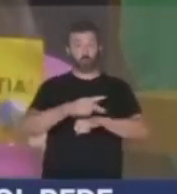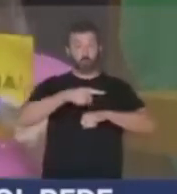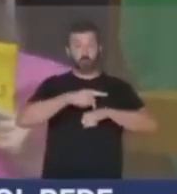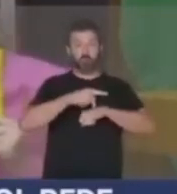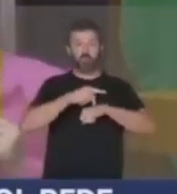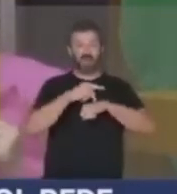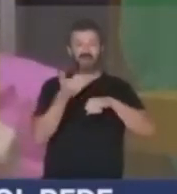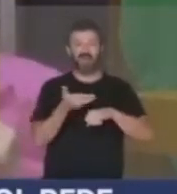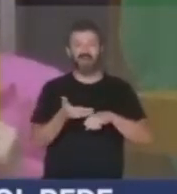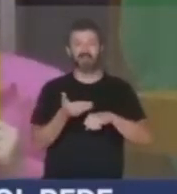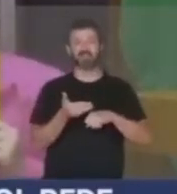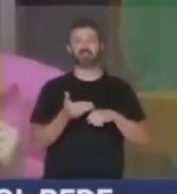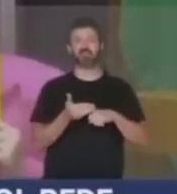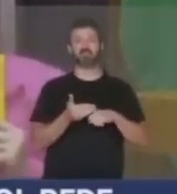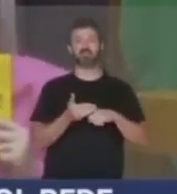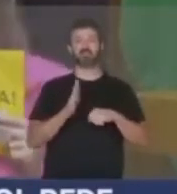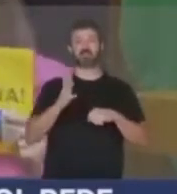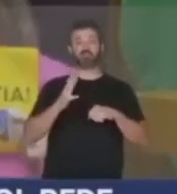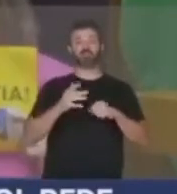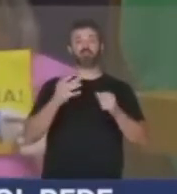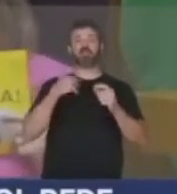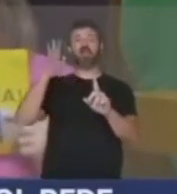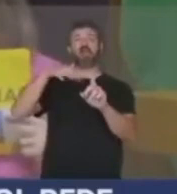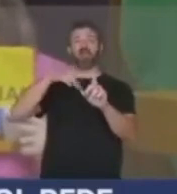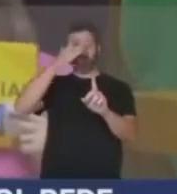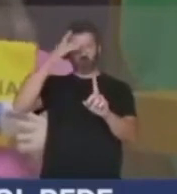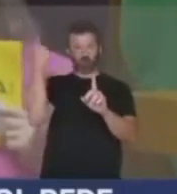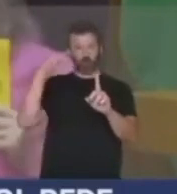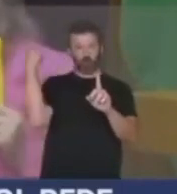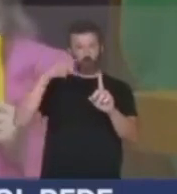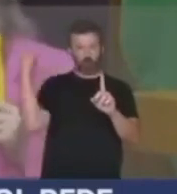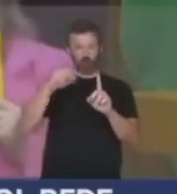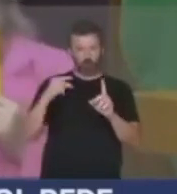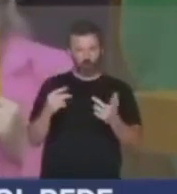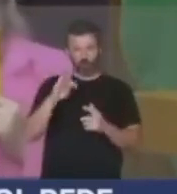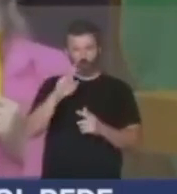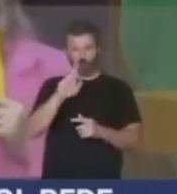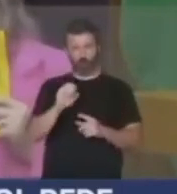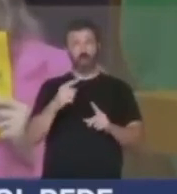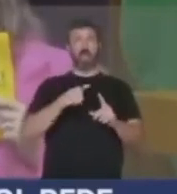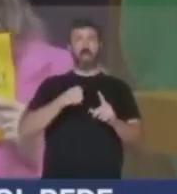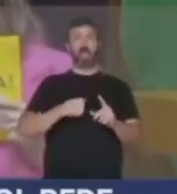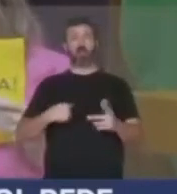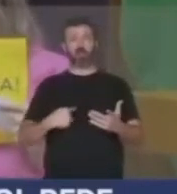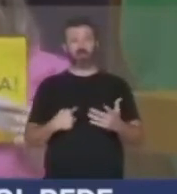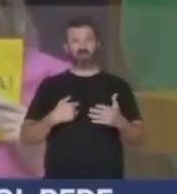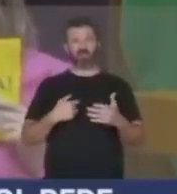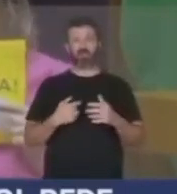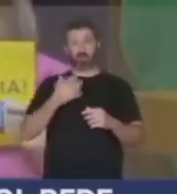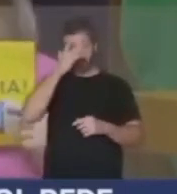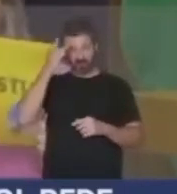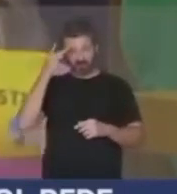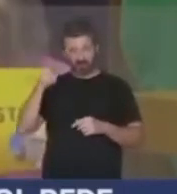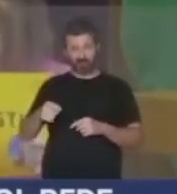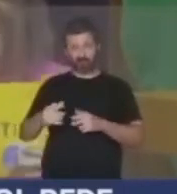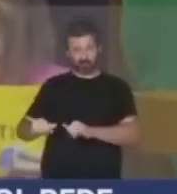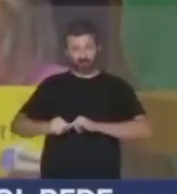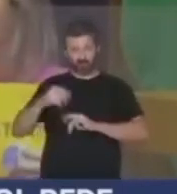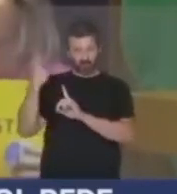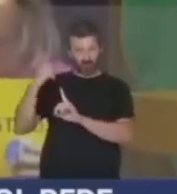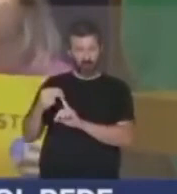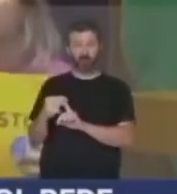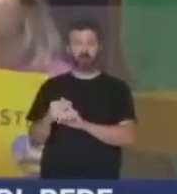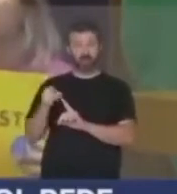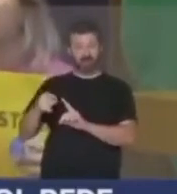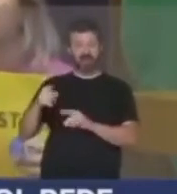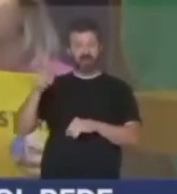valores de um país que chegou a exaltar torturador, tratar torturador como herói e tratar torturado como criminoso.